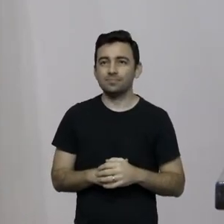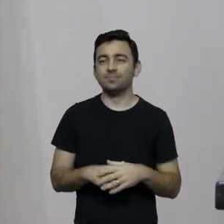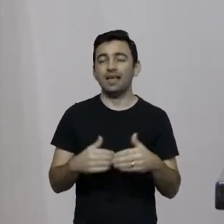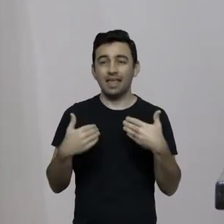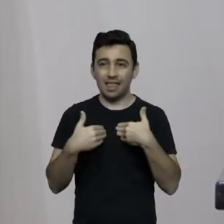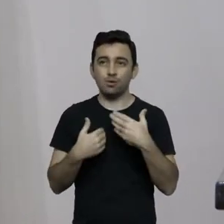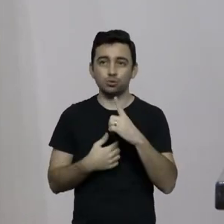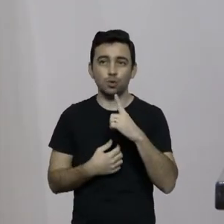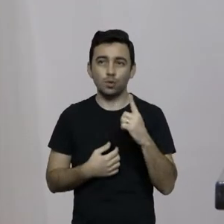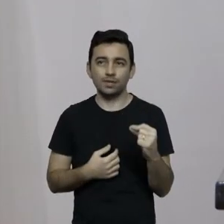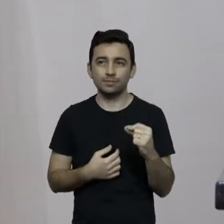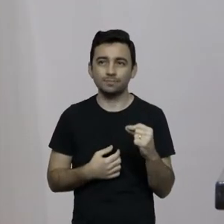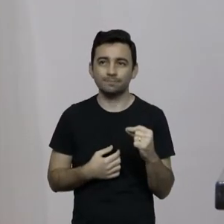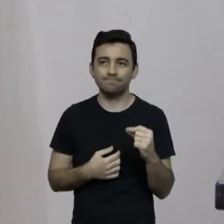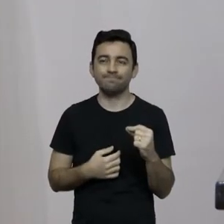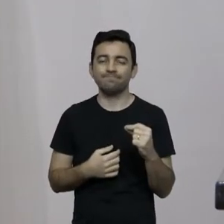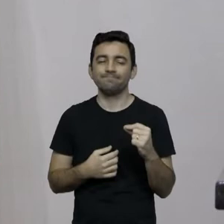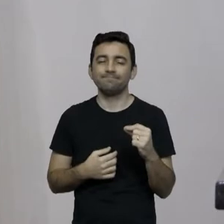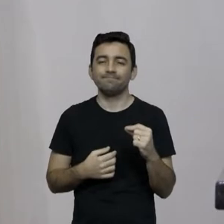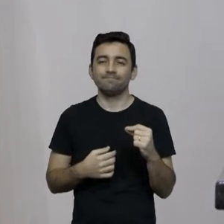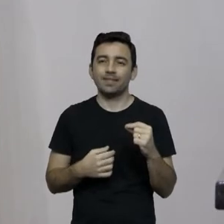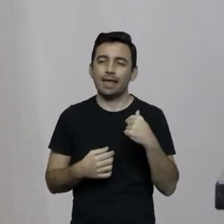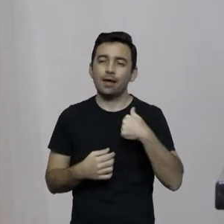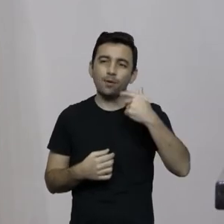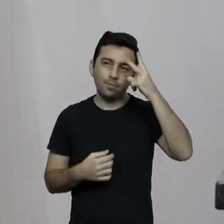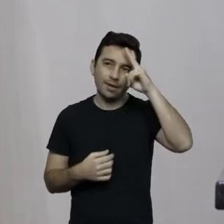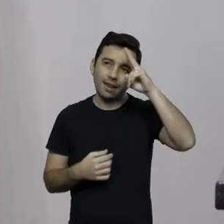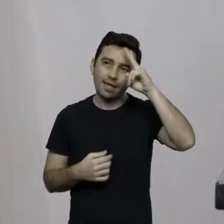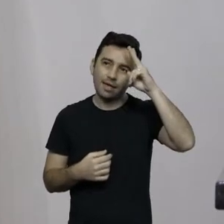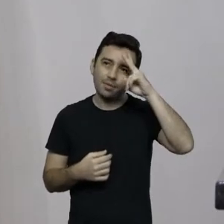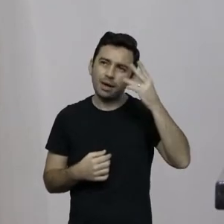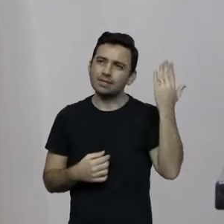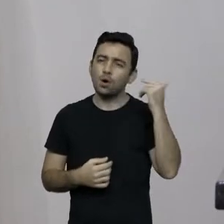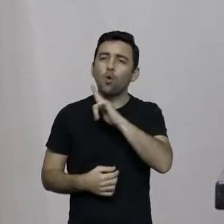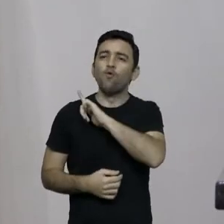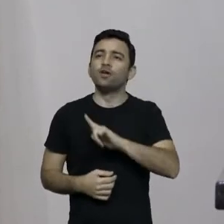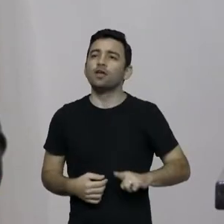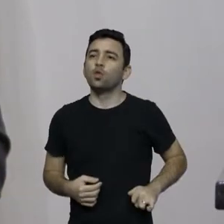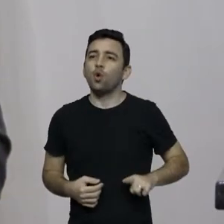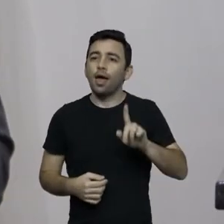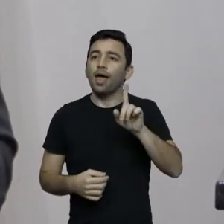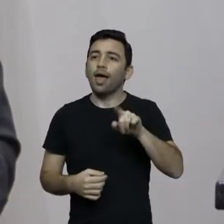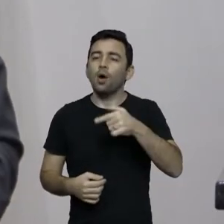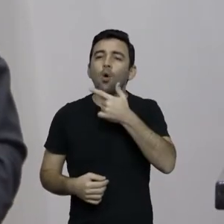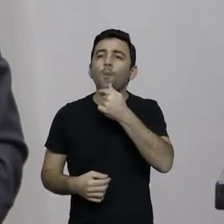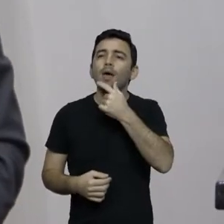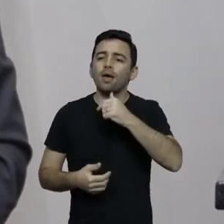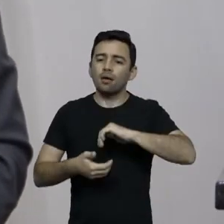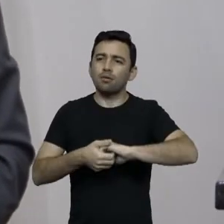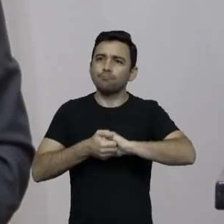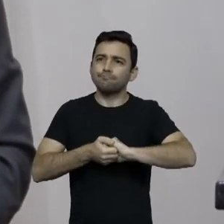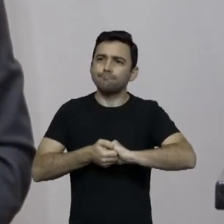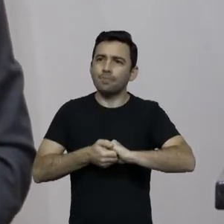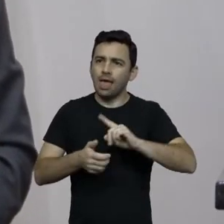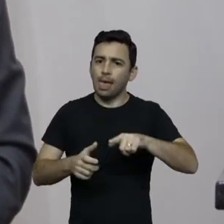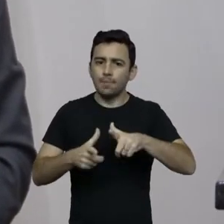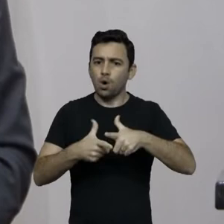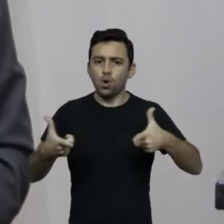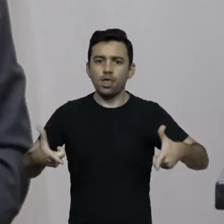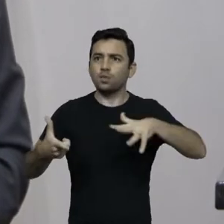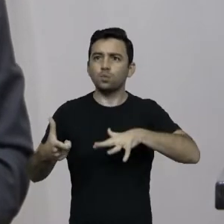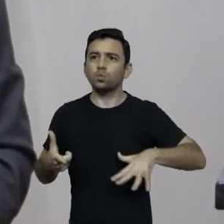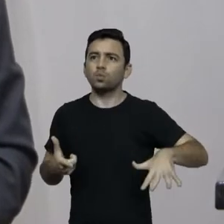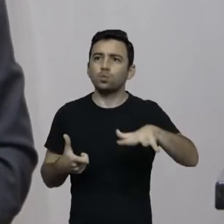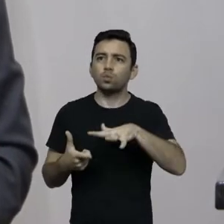fui eleito e eu me lembro que quem era o governador era o Luis Henrique Luis Henrique tinha a maioria Total aqui